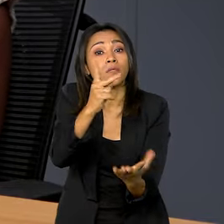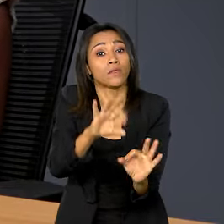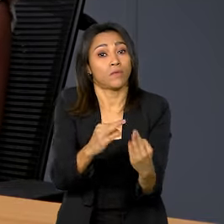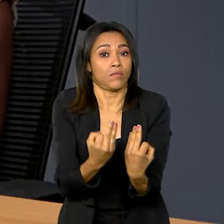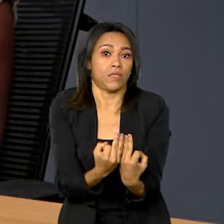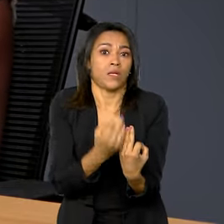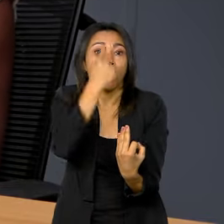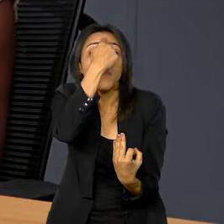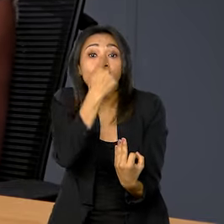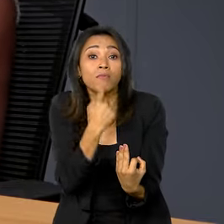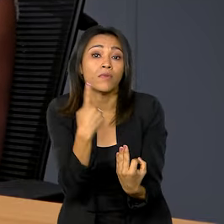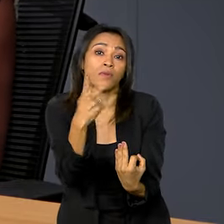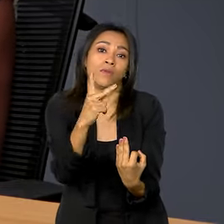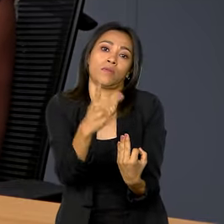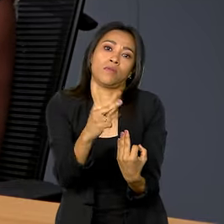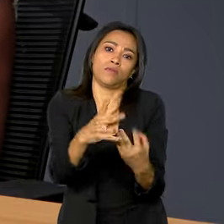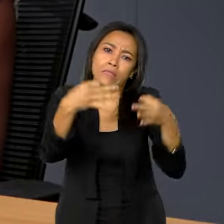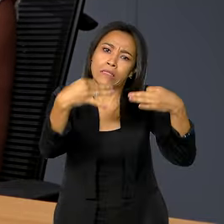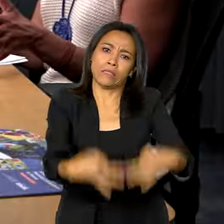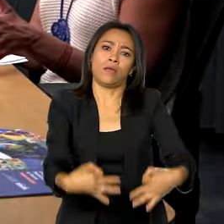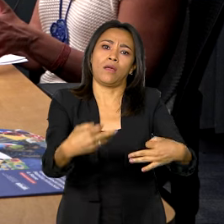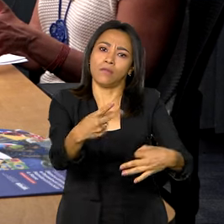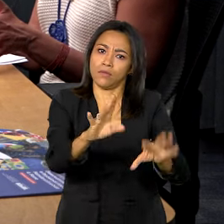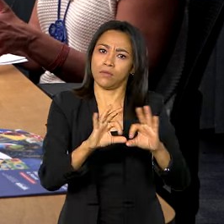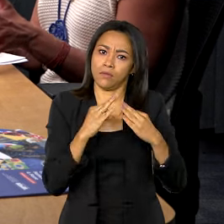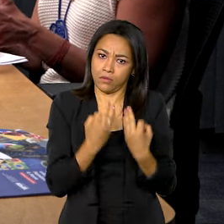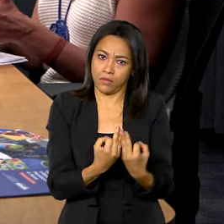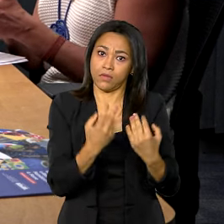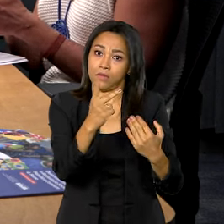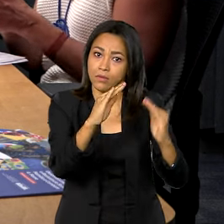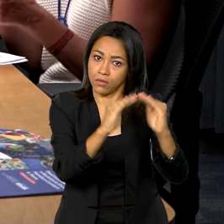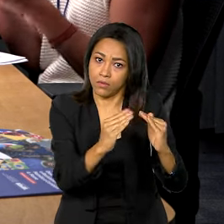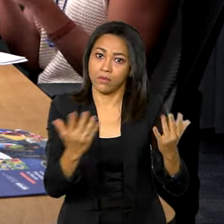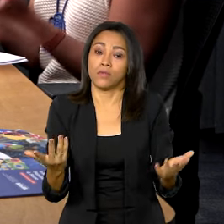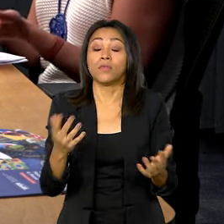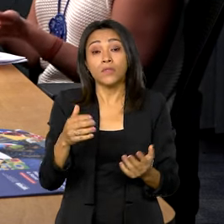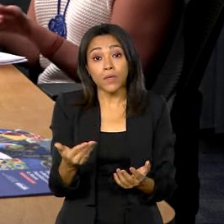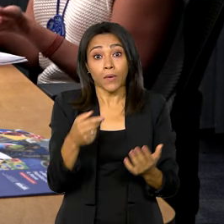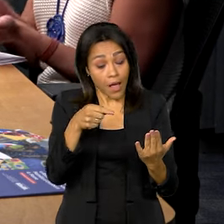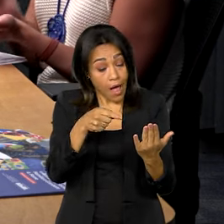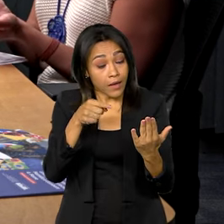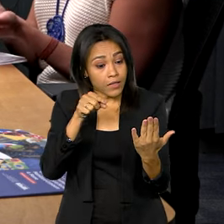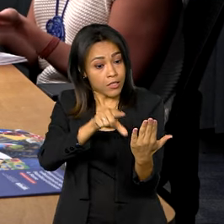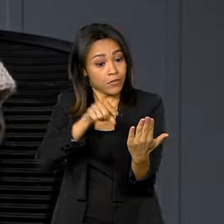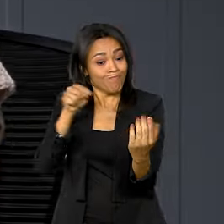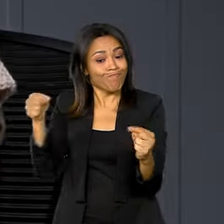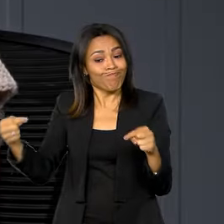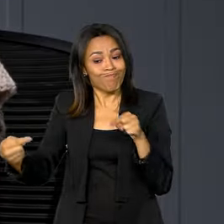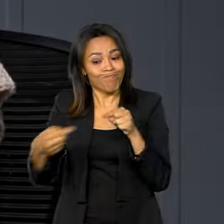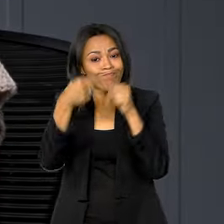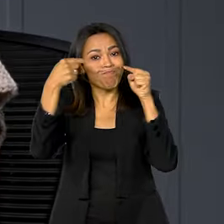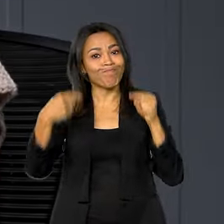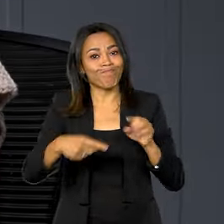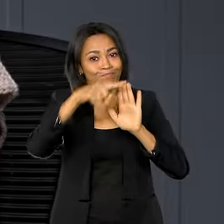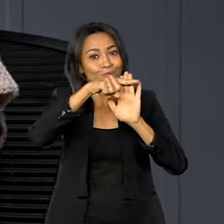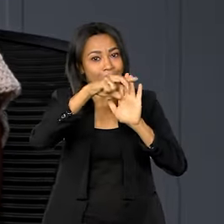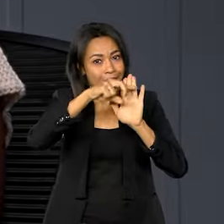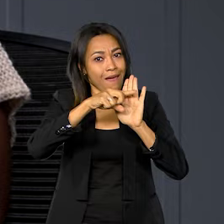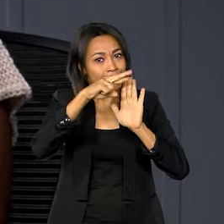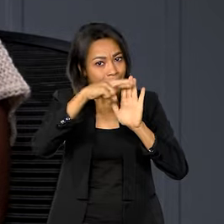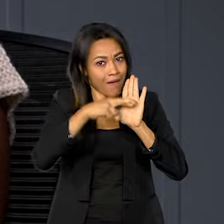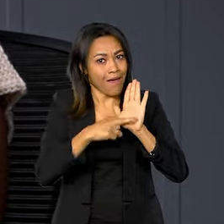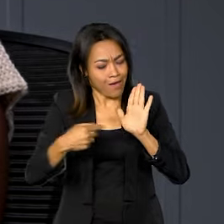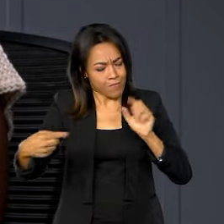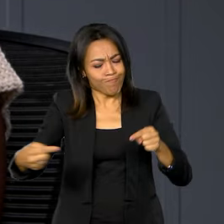familiar sabe conheça realmente a composição exata que tem naquela residência e aí se for elegível se estiver dentro